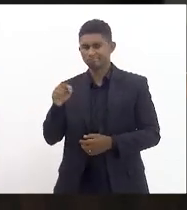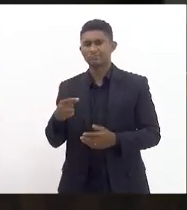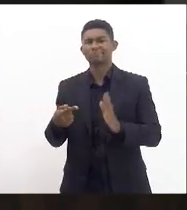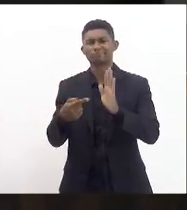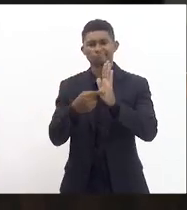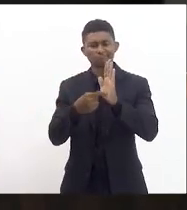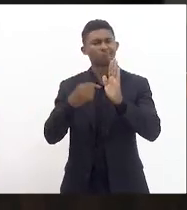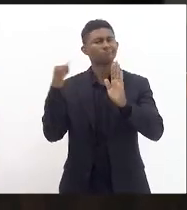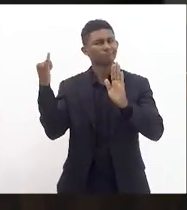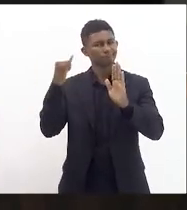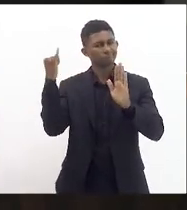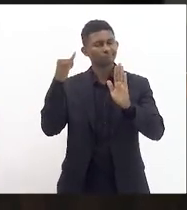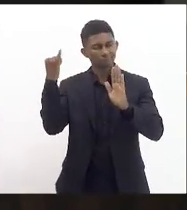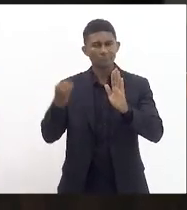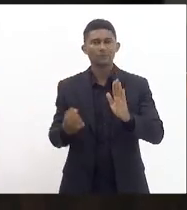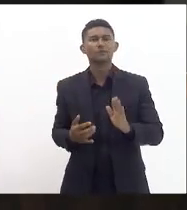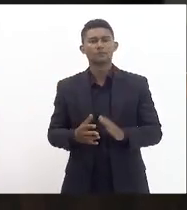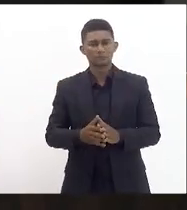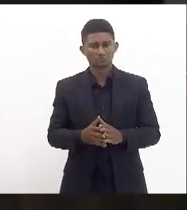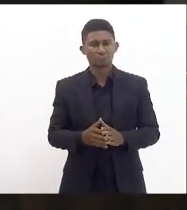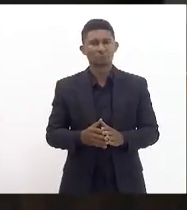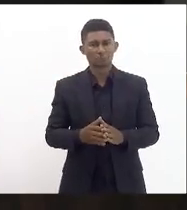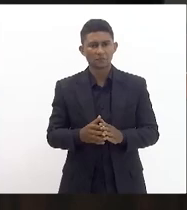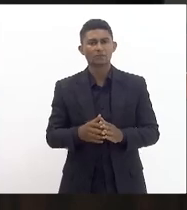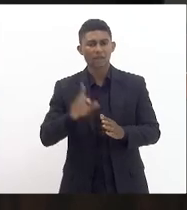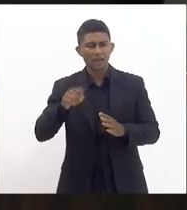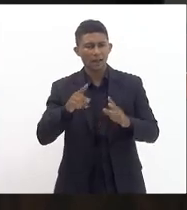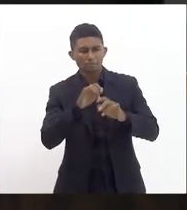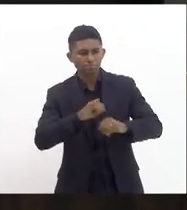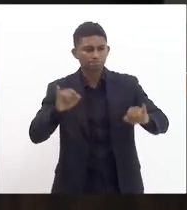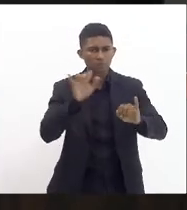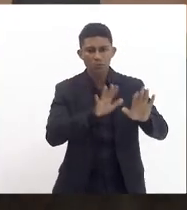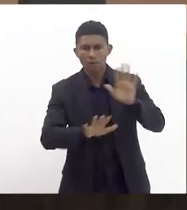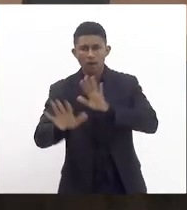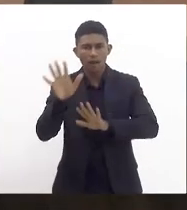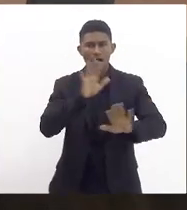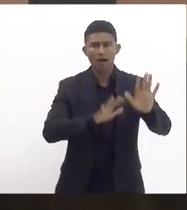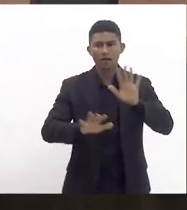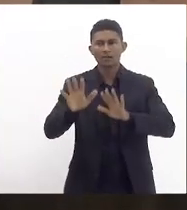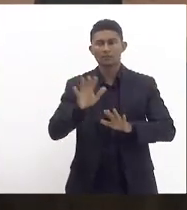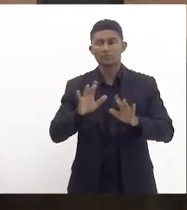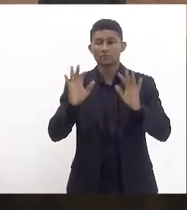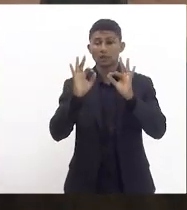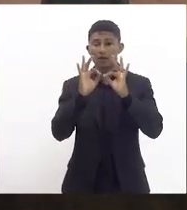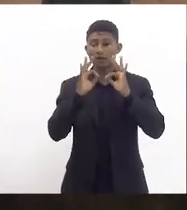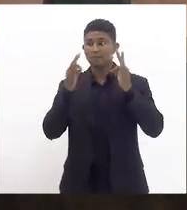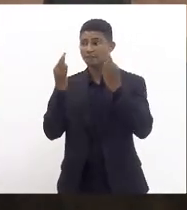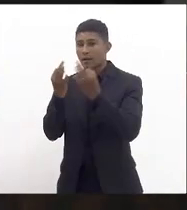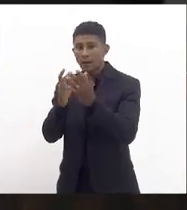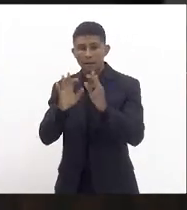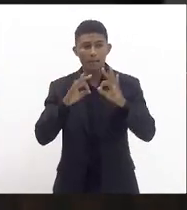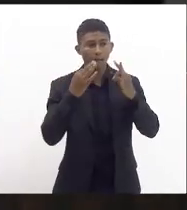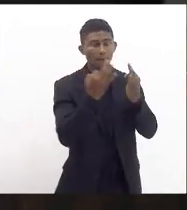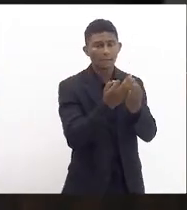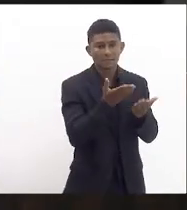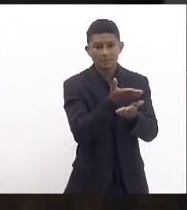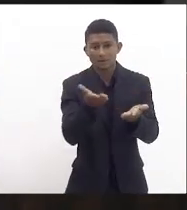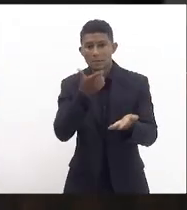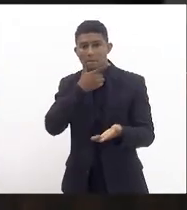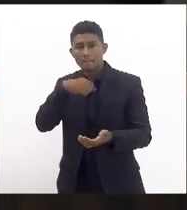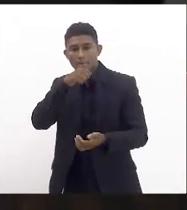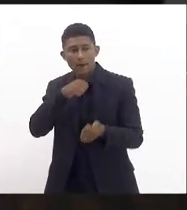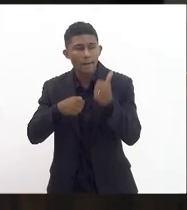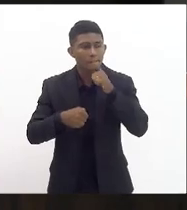fundamental para que a gente possa fazer um trabalho de prevenção. Muitas famílias, pais, mães, sofrendo muito por